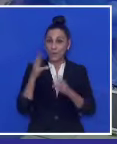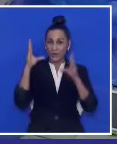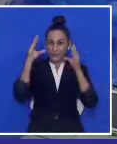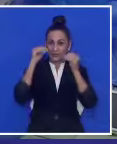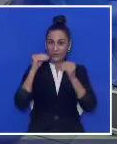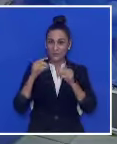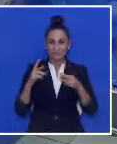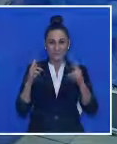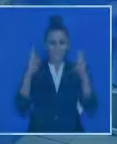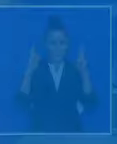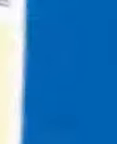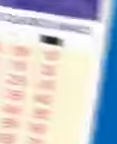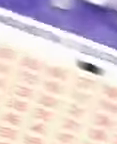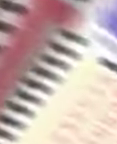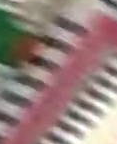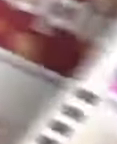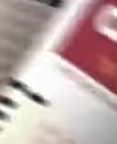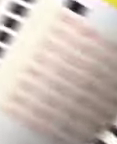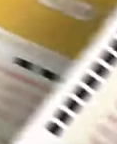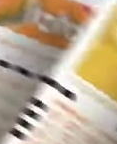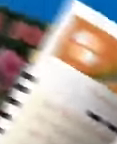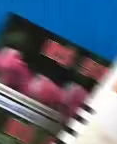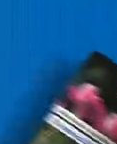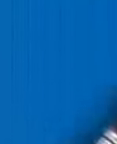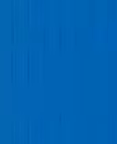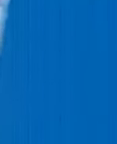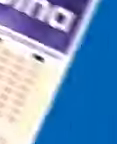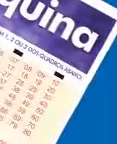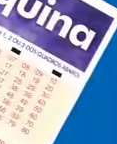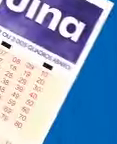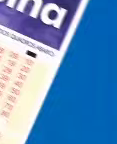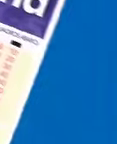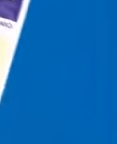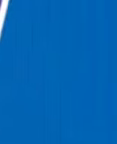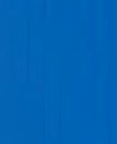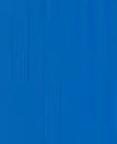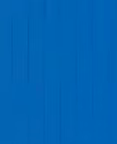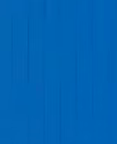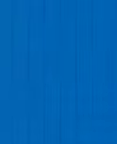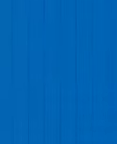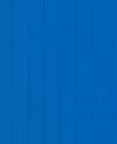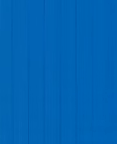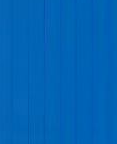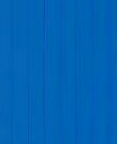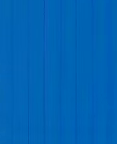boa noite e boa sorte.